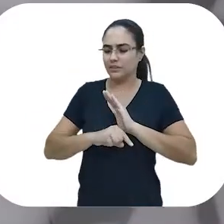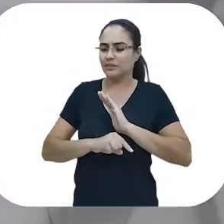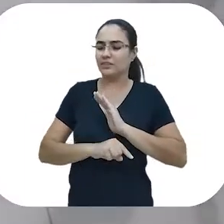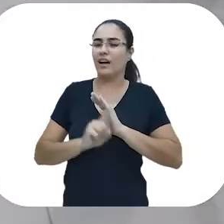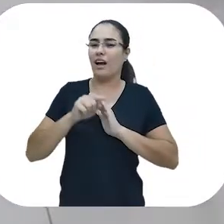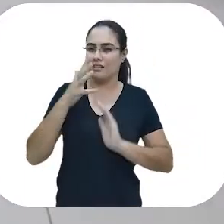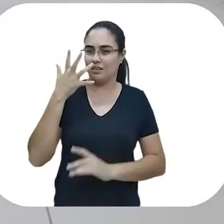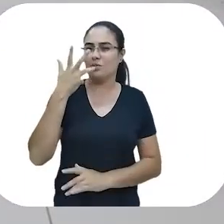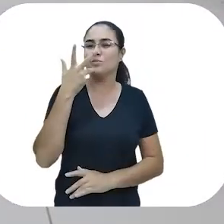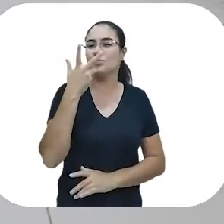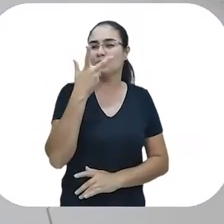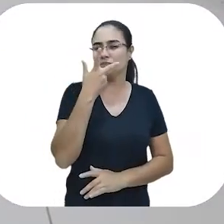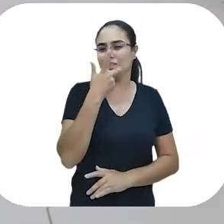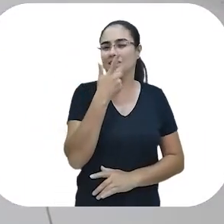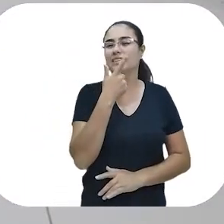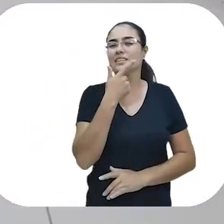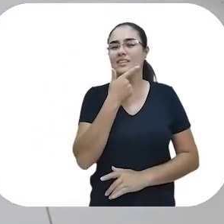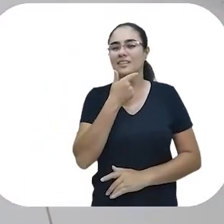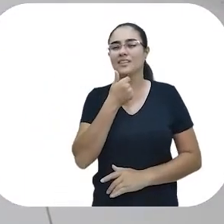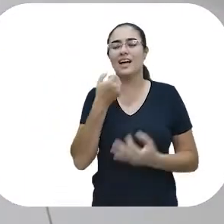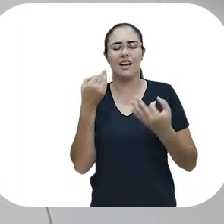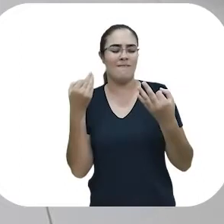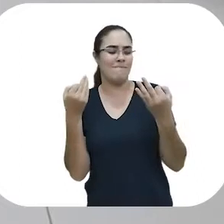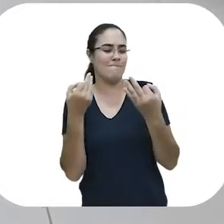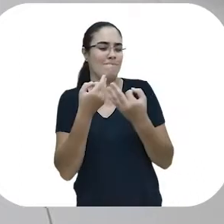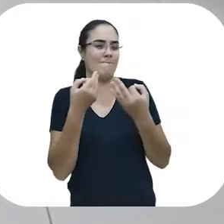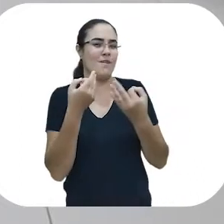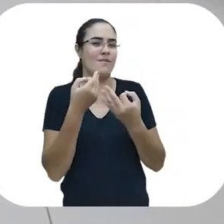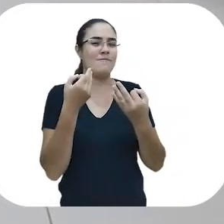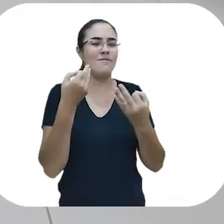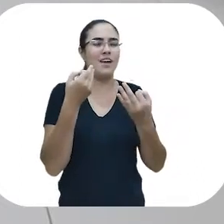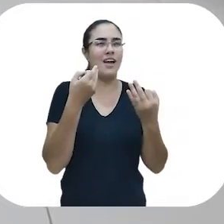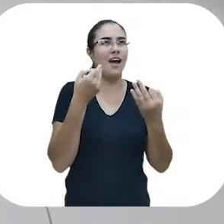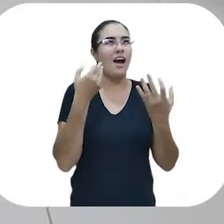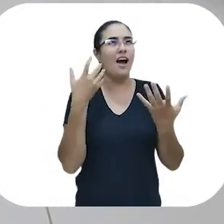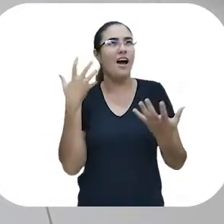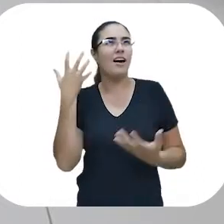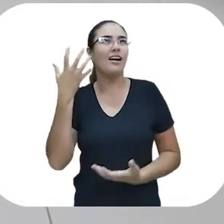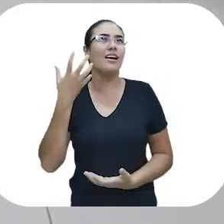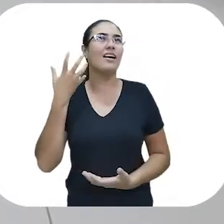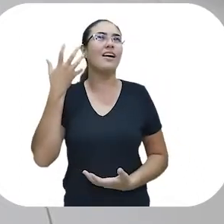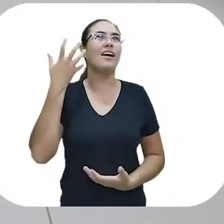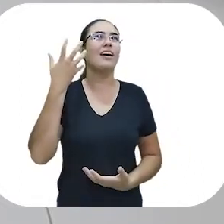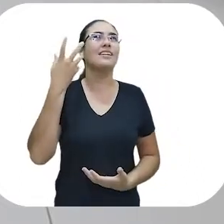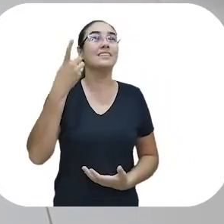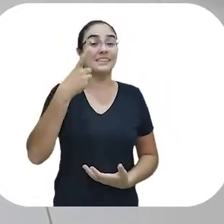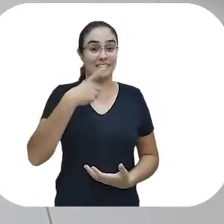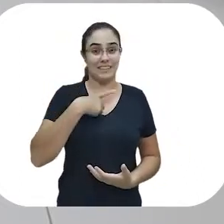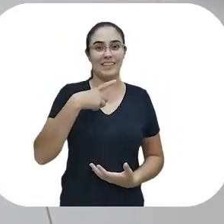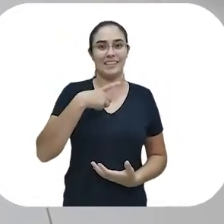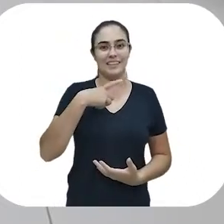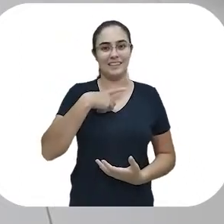de ver, ah, é perfeito saber que existe um lugar no mundo